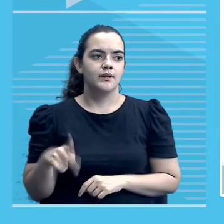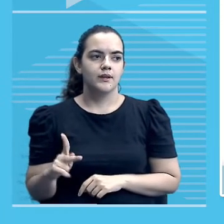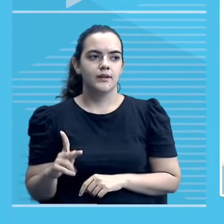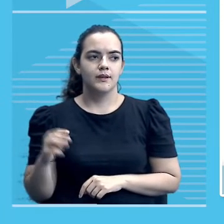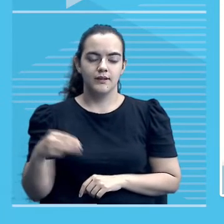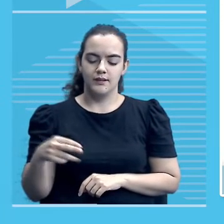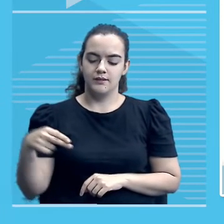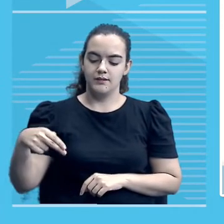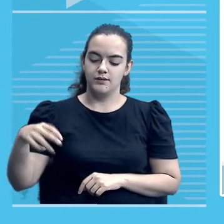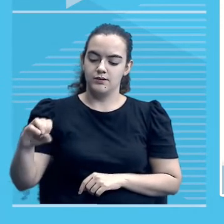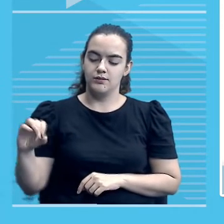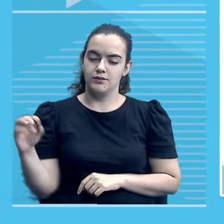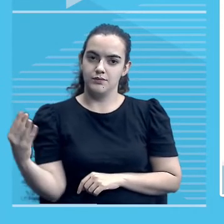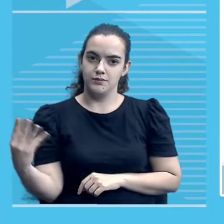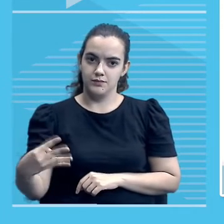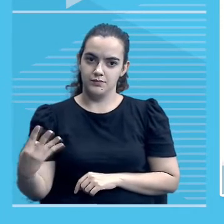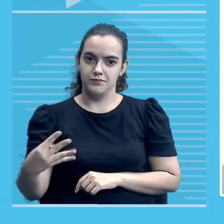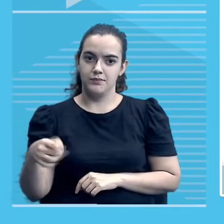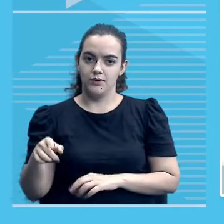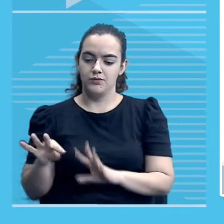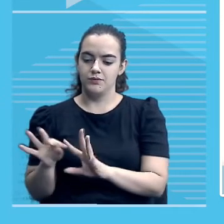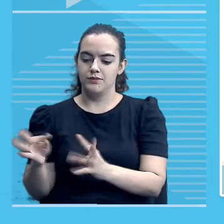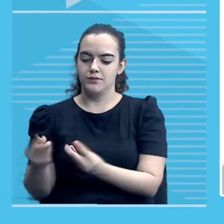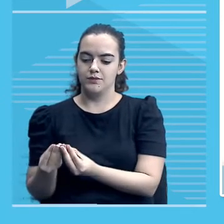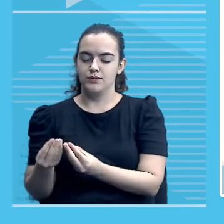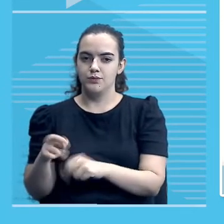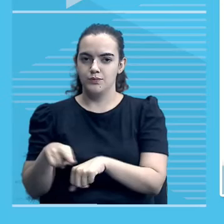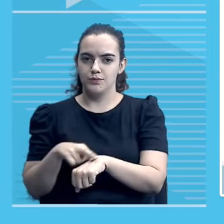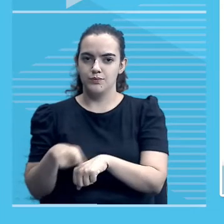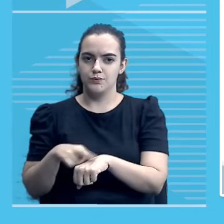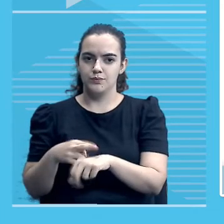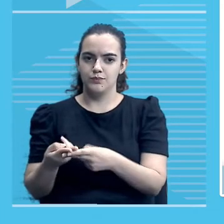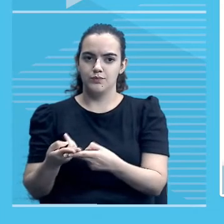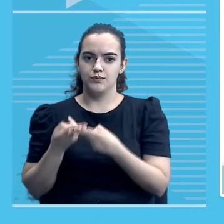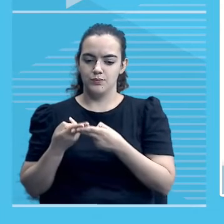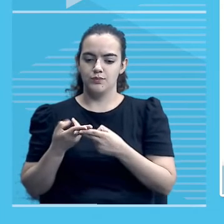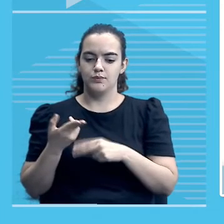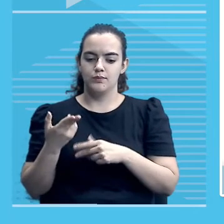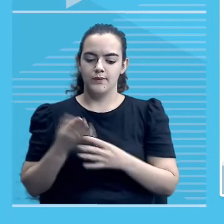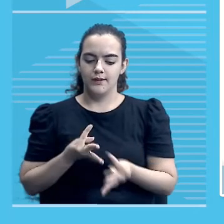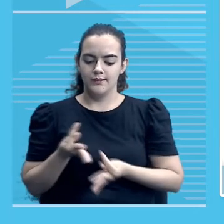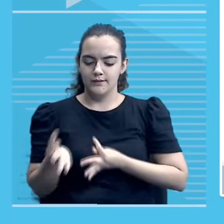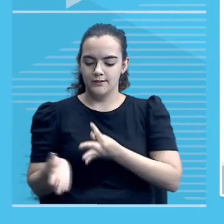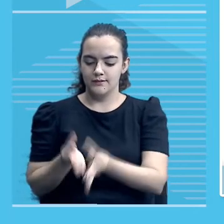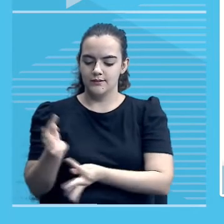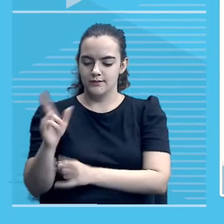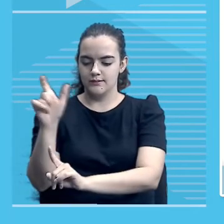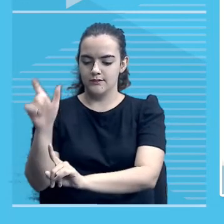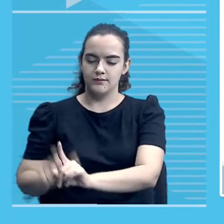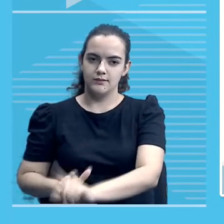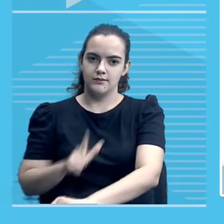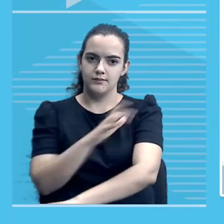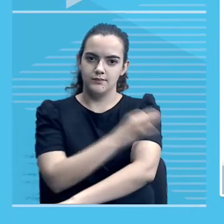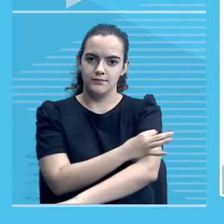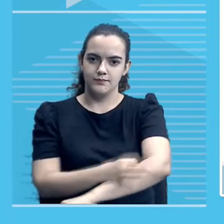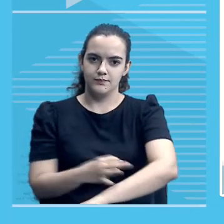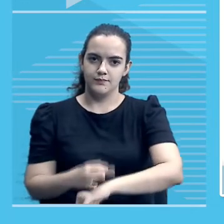várias questões são originadas dessa tabela. Então, vamos colocar aí 2 minutinhos para vocês.